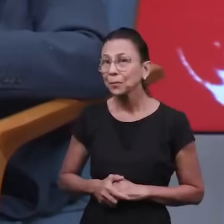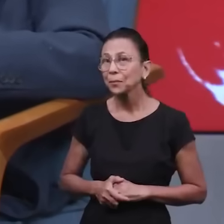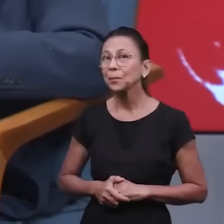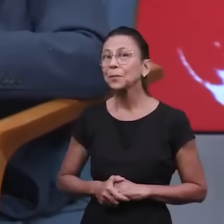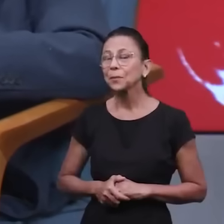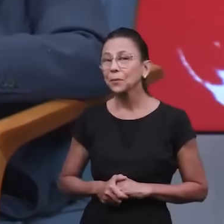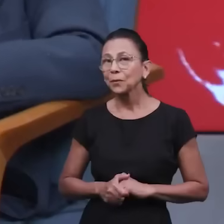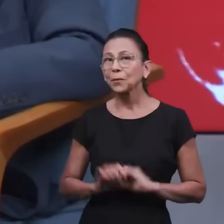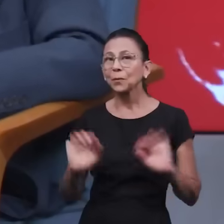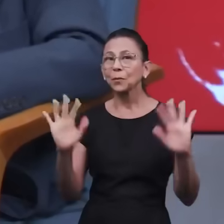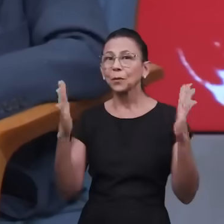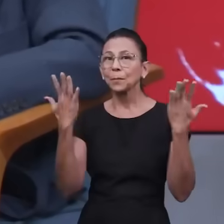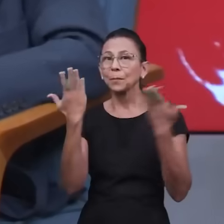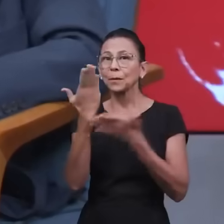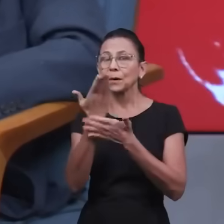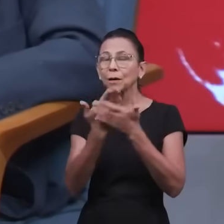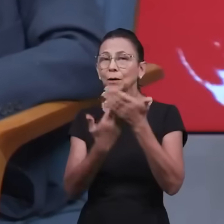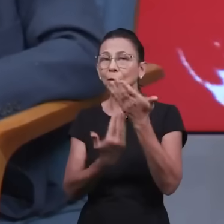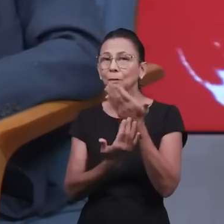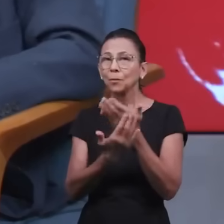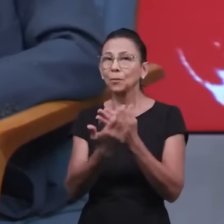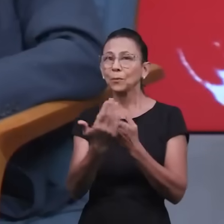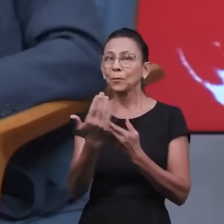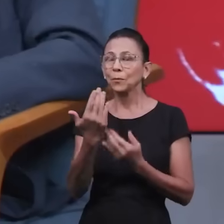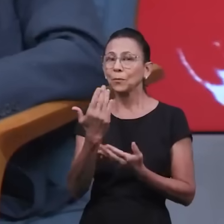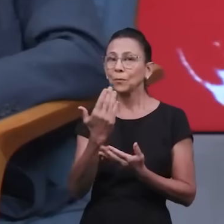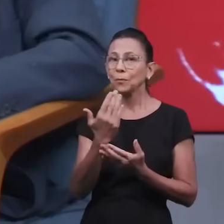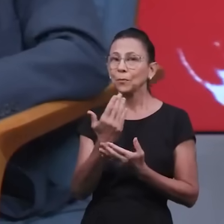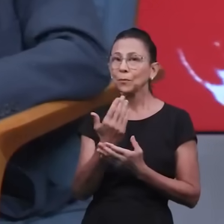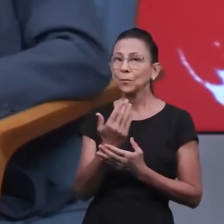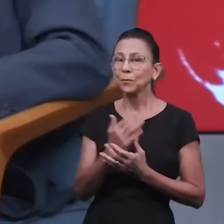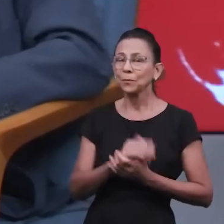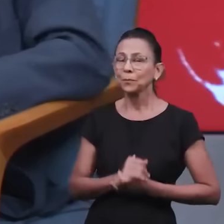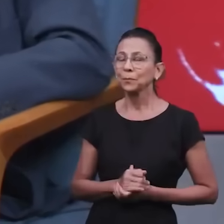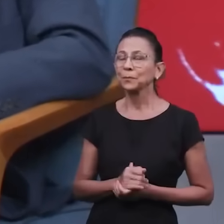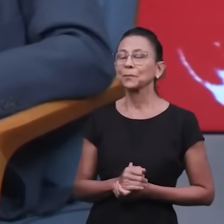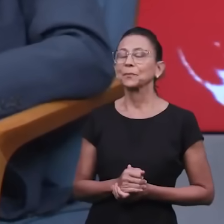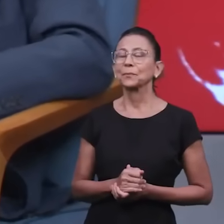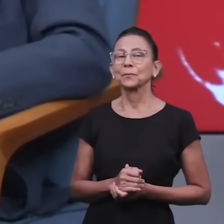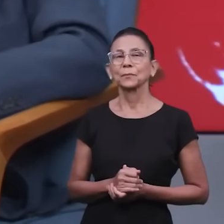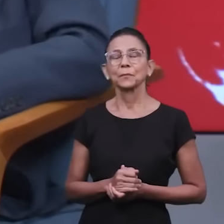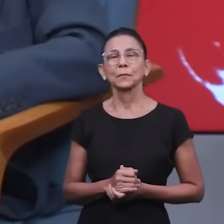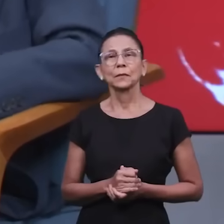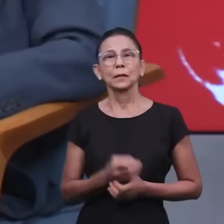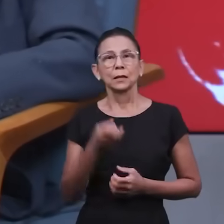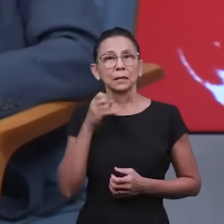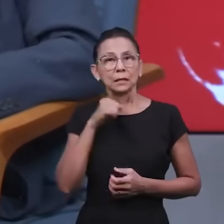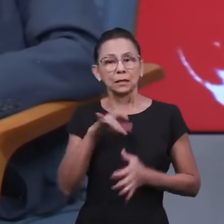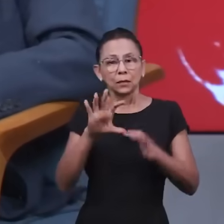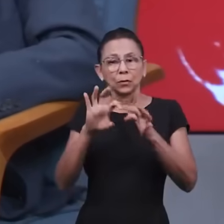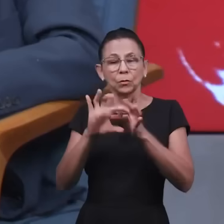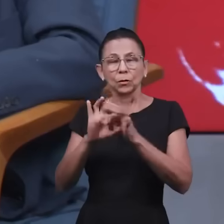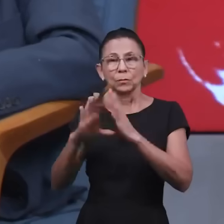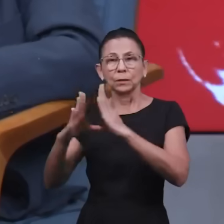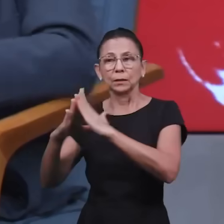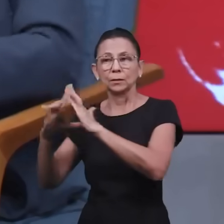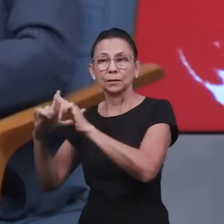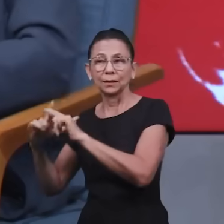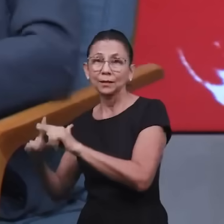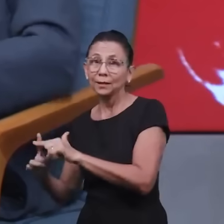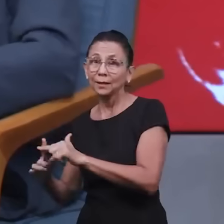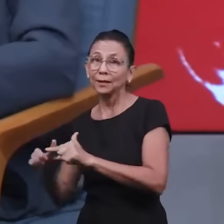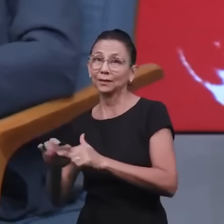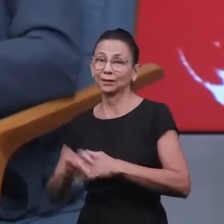só funciona se ela estiver no corpo. E a mão também só é capaz